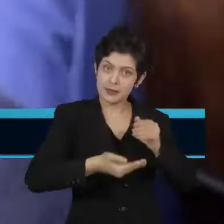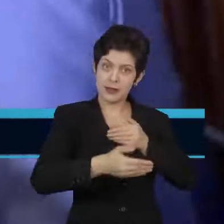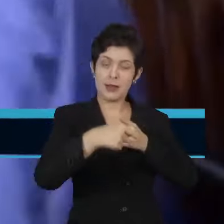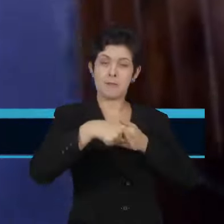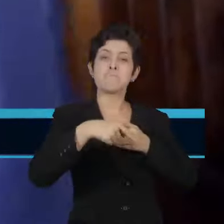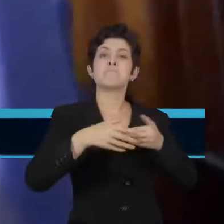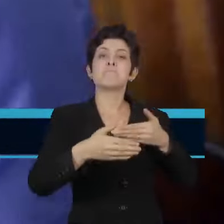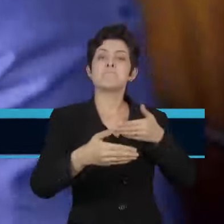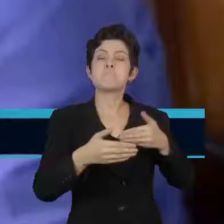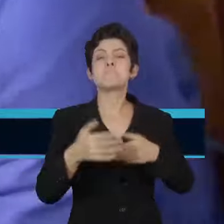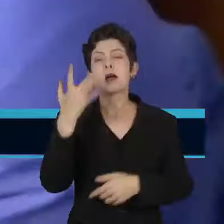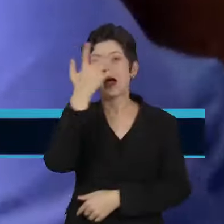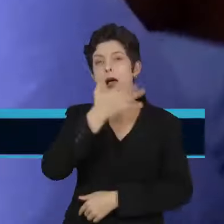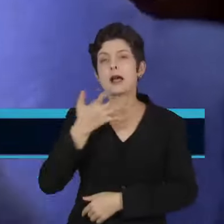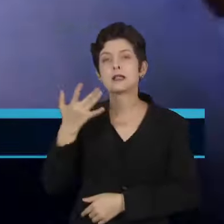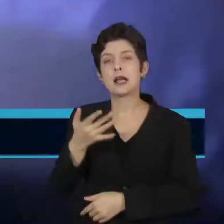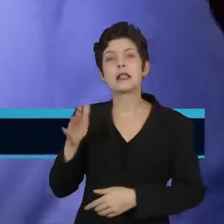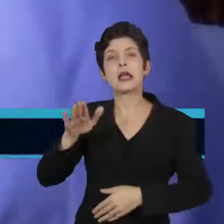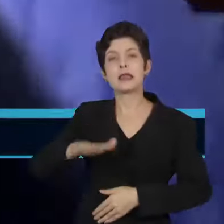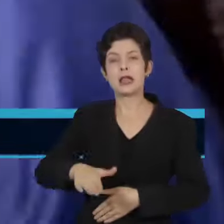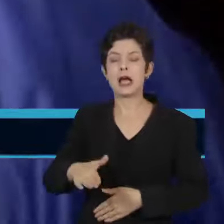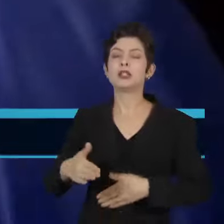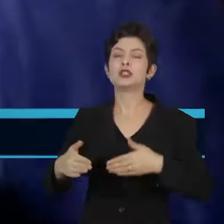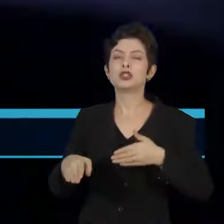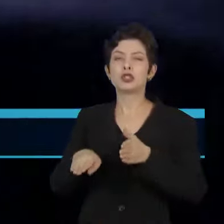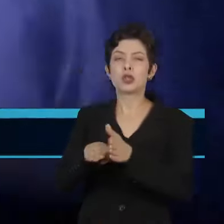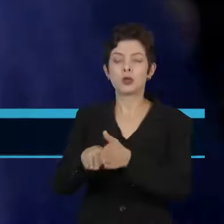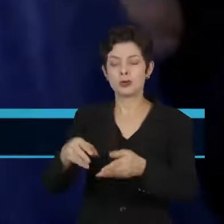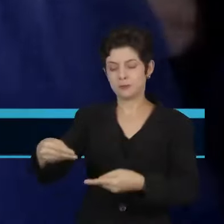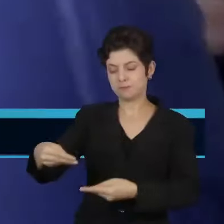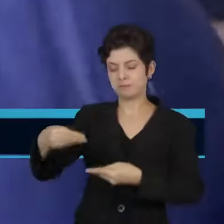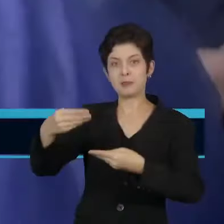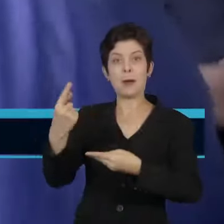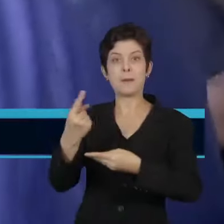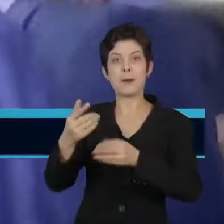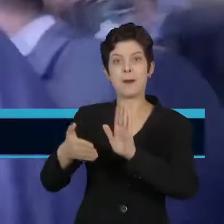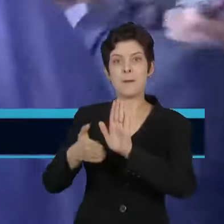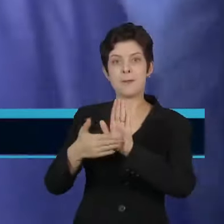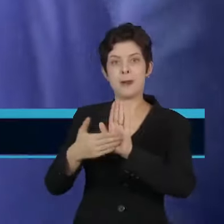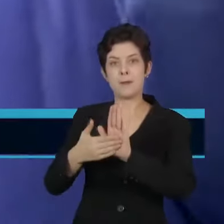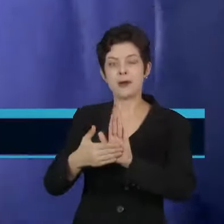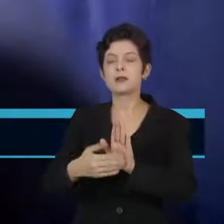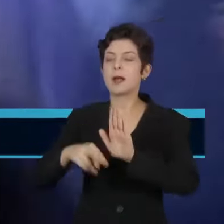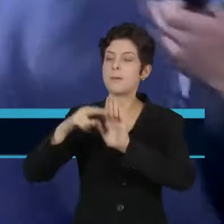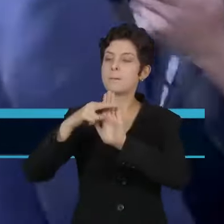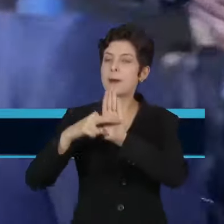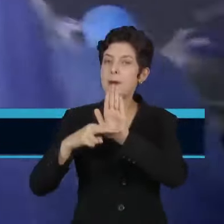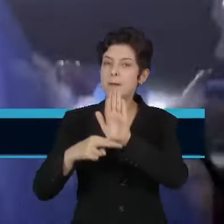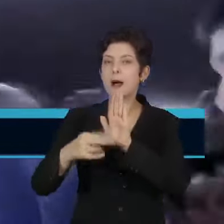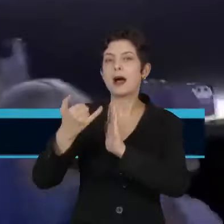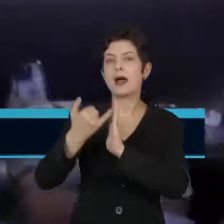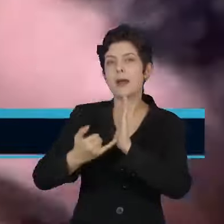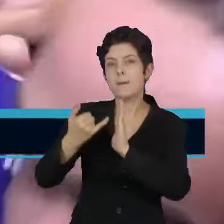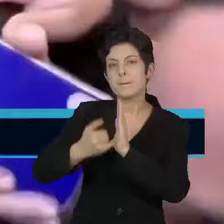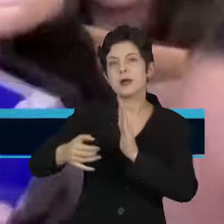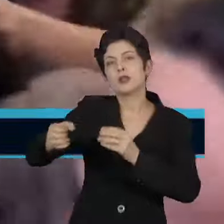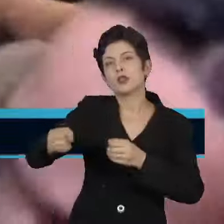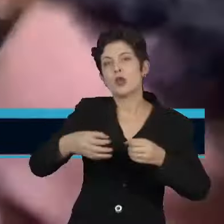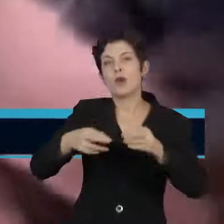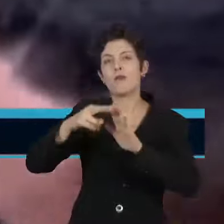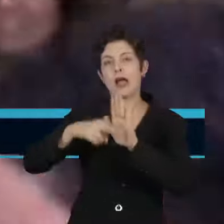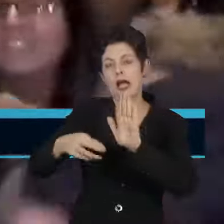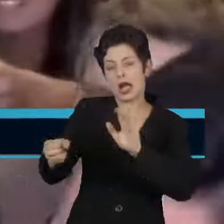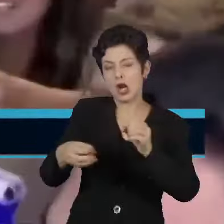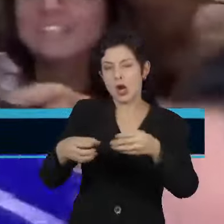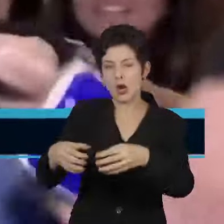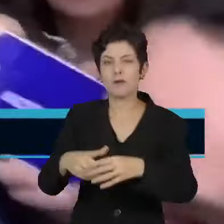Fernando Haddad chegou à Câmara no fim da tarde. Em mãos, a primeira proposta de regulamentação da reforma tributária. O ministro